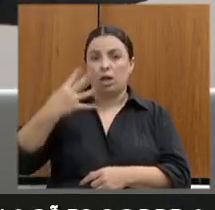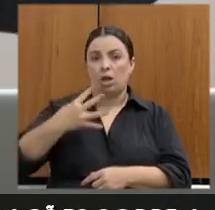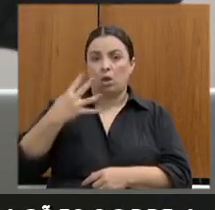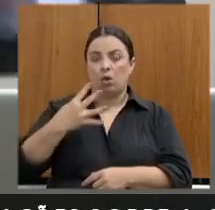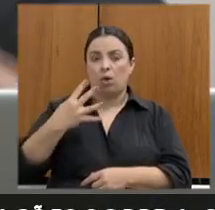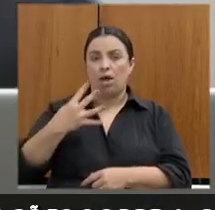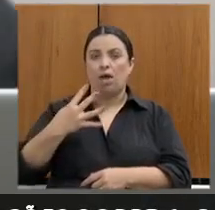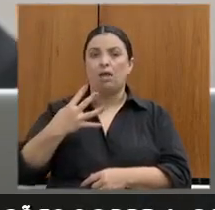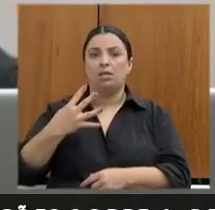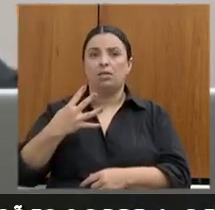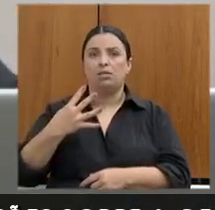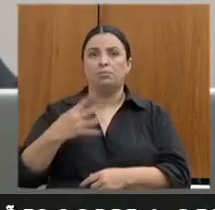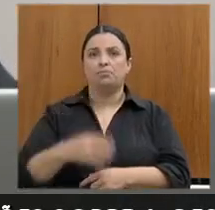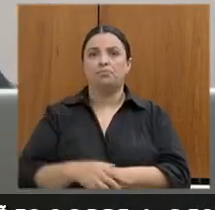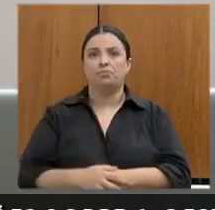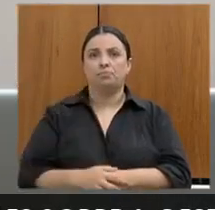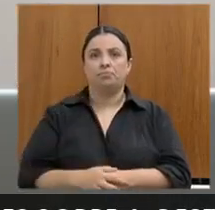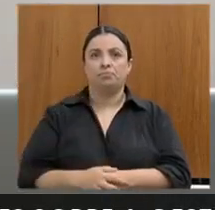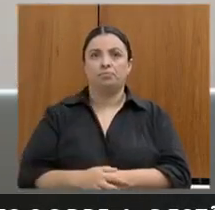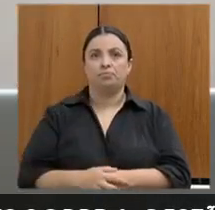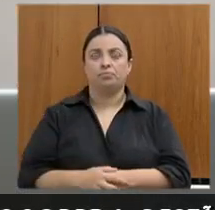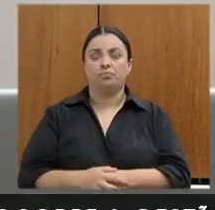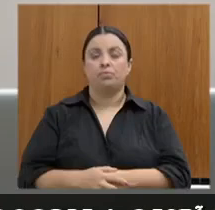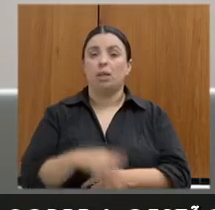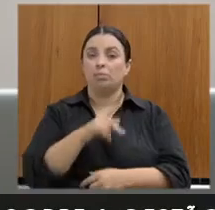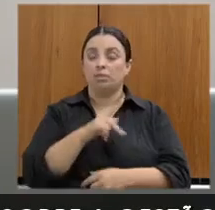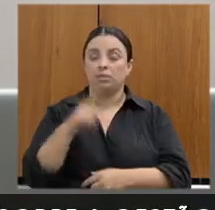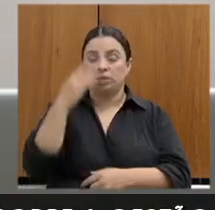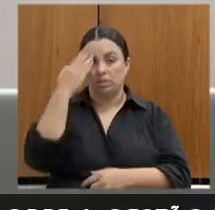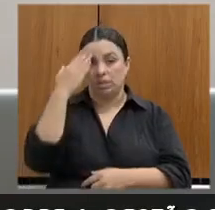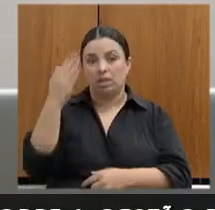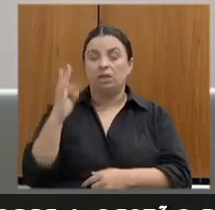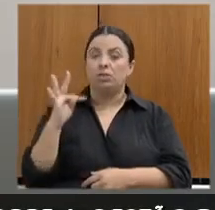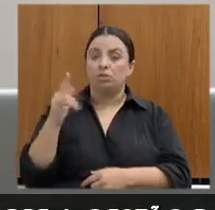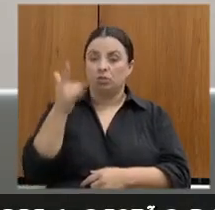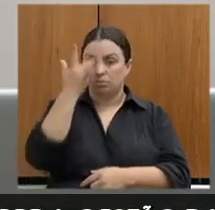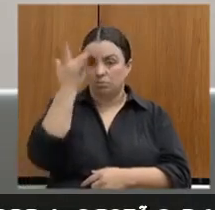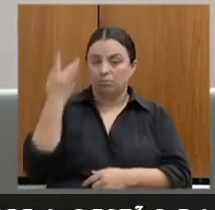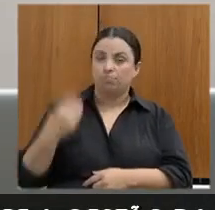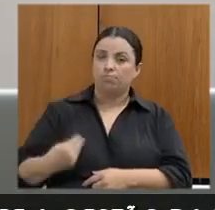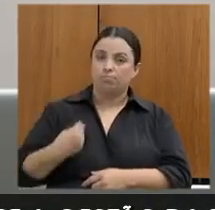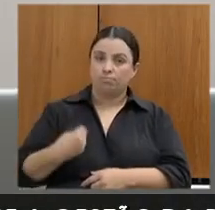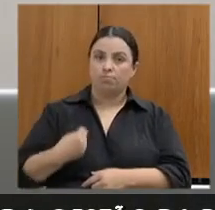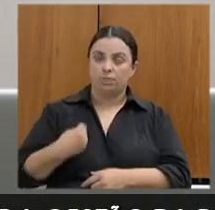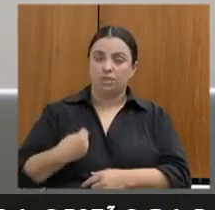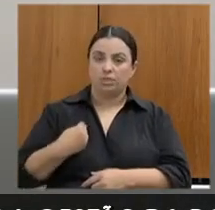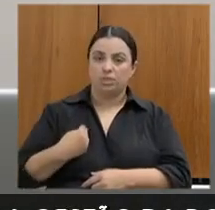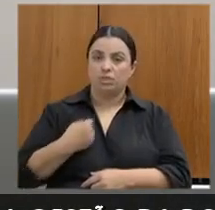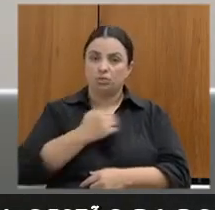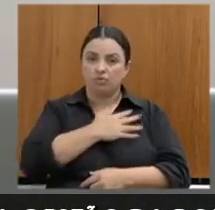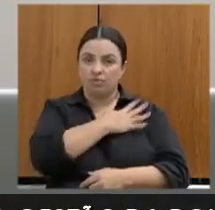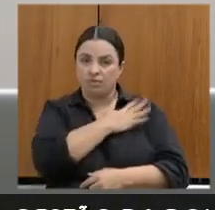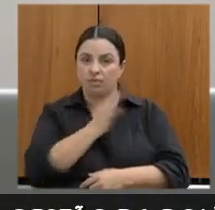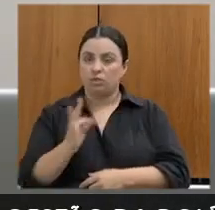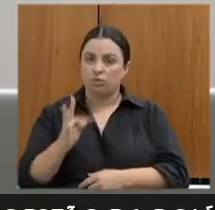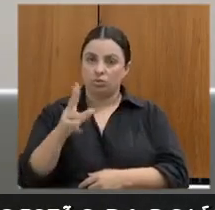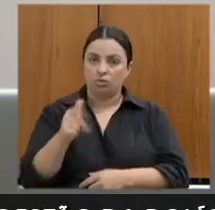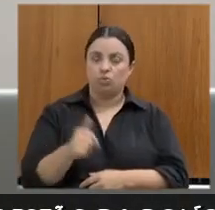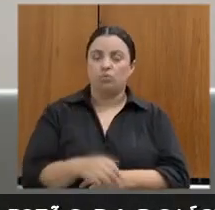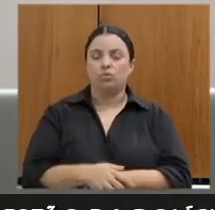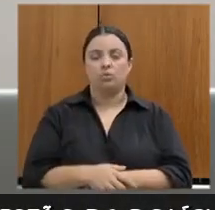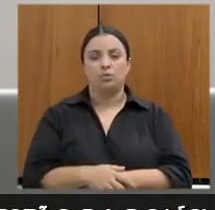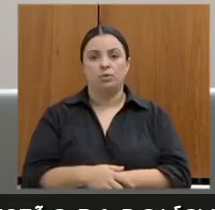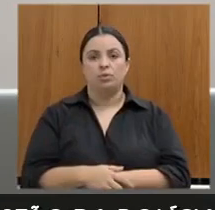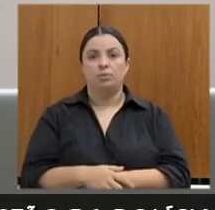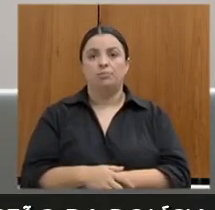do Estado a presidência agradece a presença dos ilustres oficiais e praças que também acompanha os trabalhos